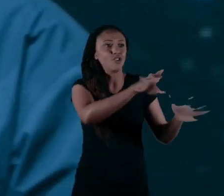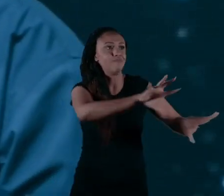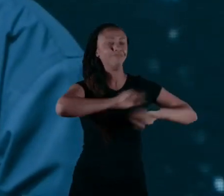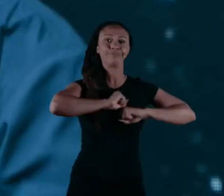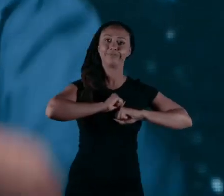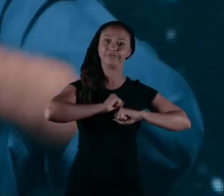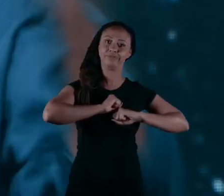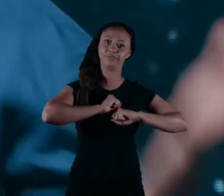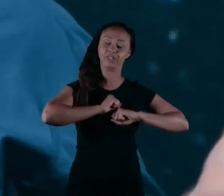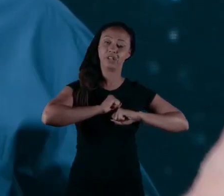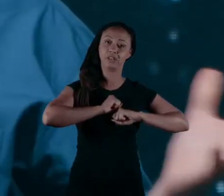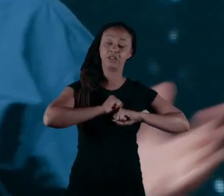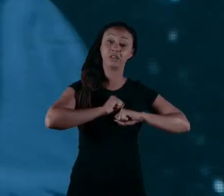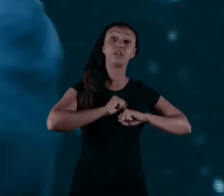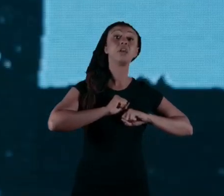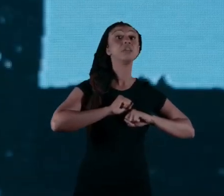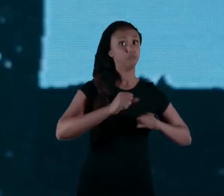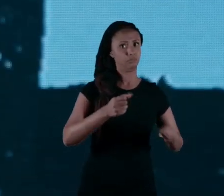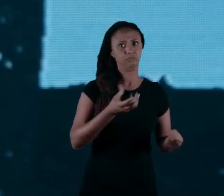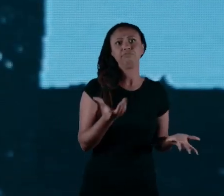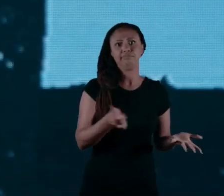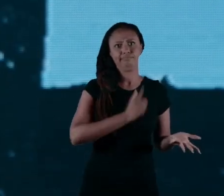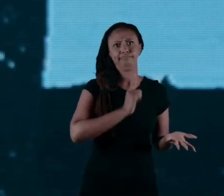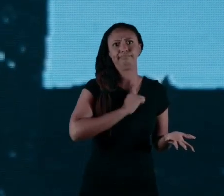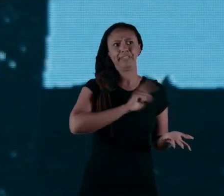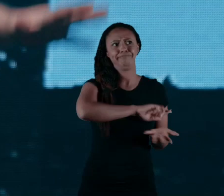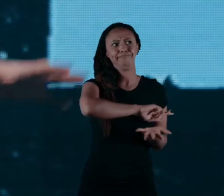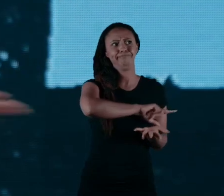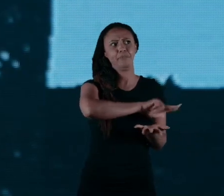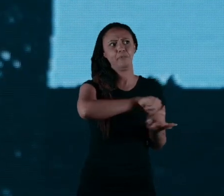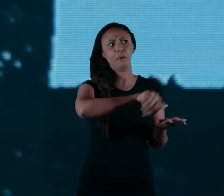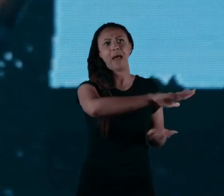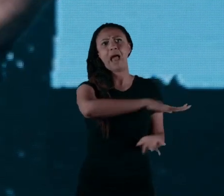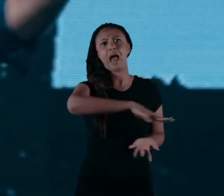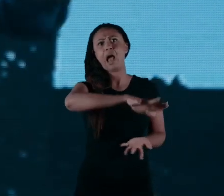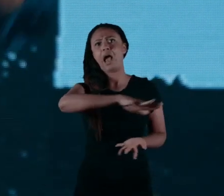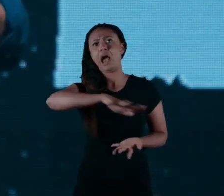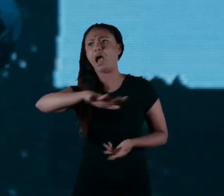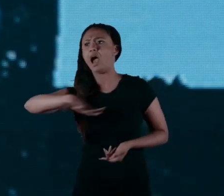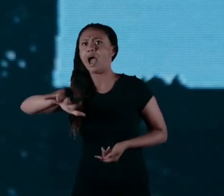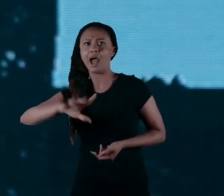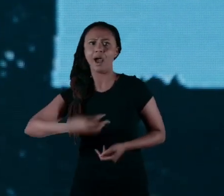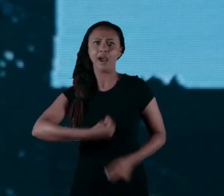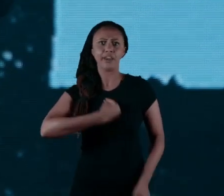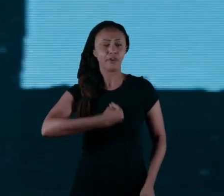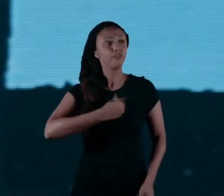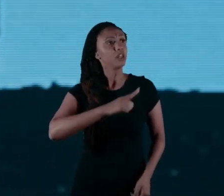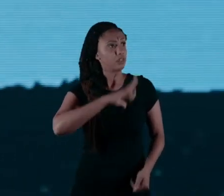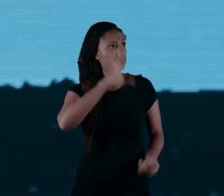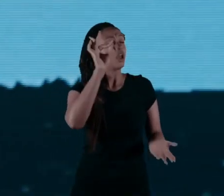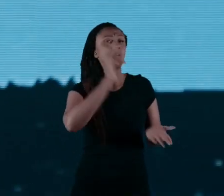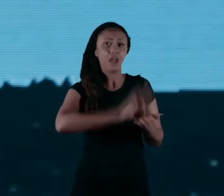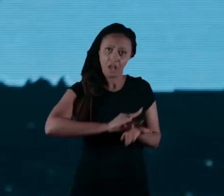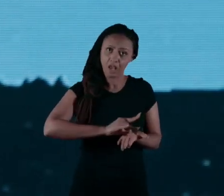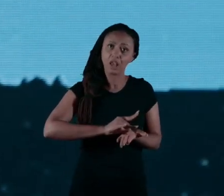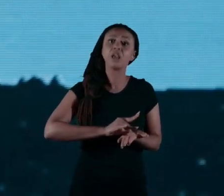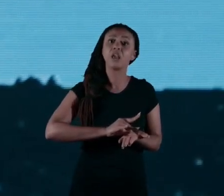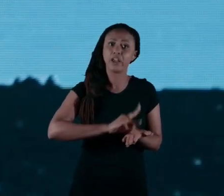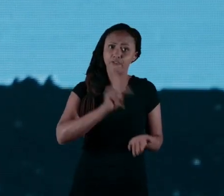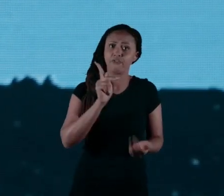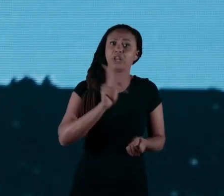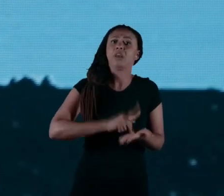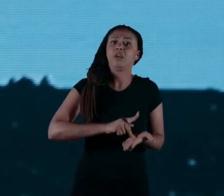abraçar. E tem muita coisa, diversas áreas e setores da nossa vida, a verdade deve